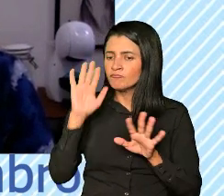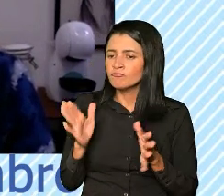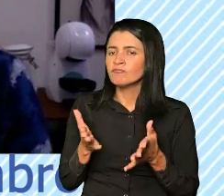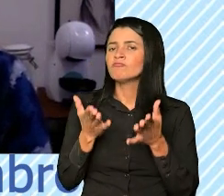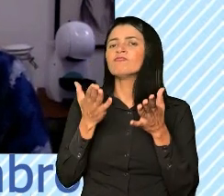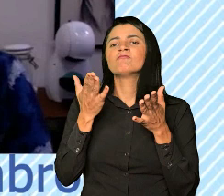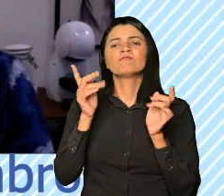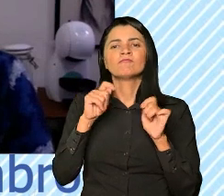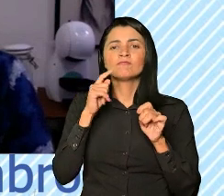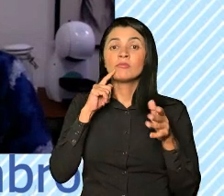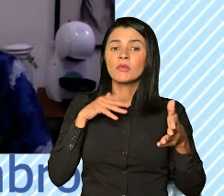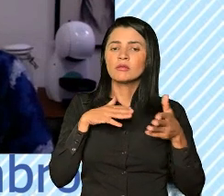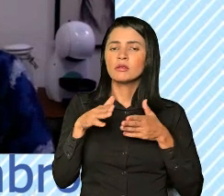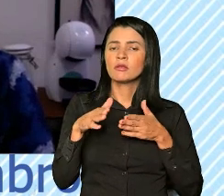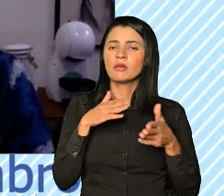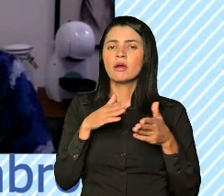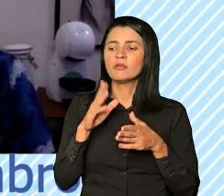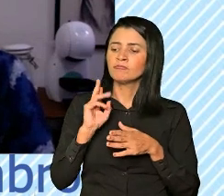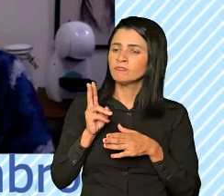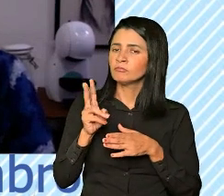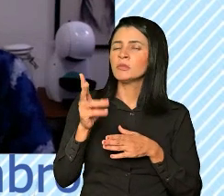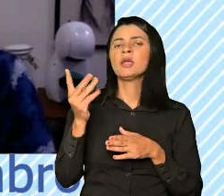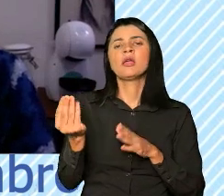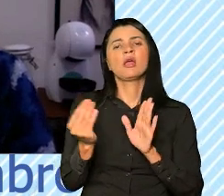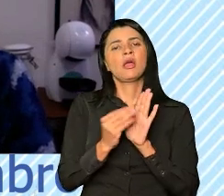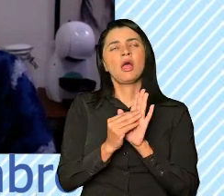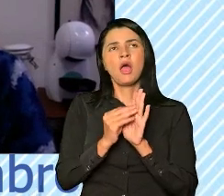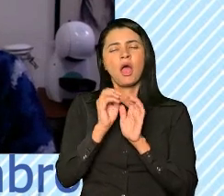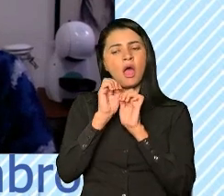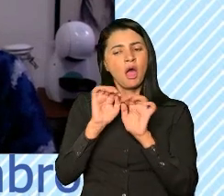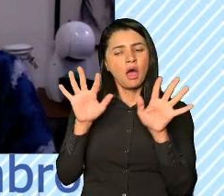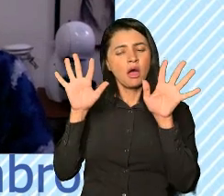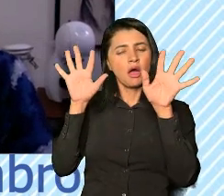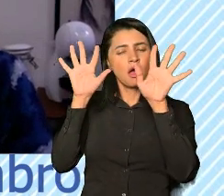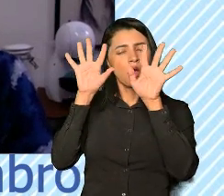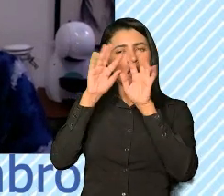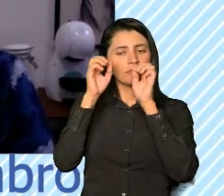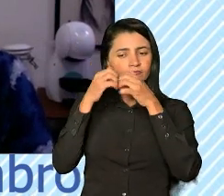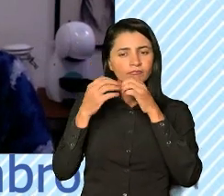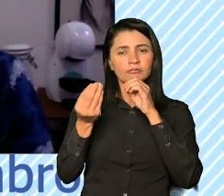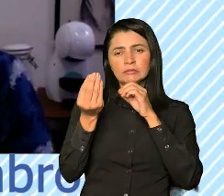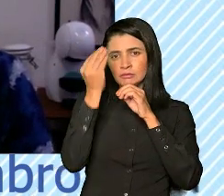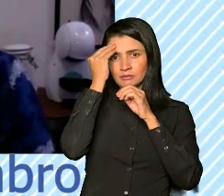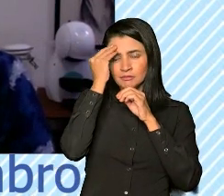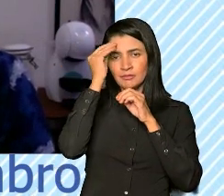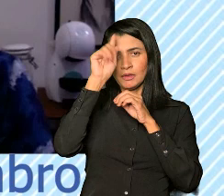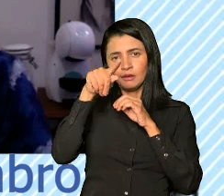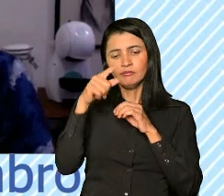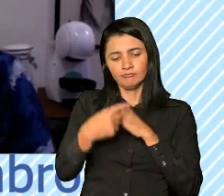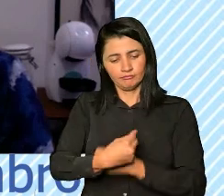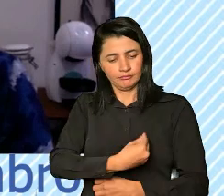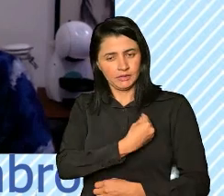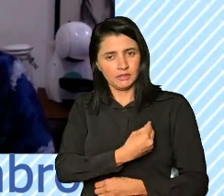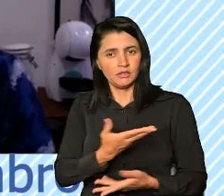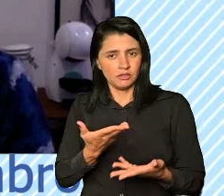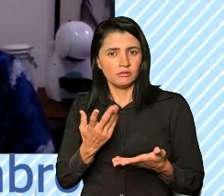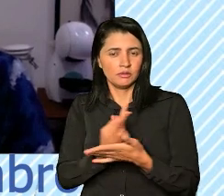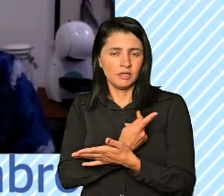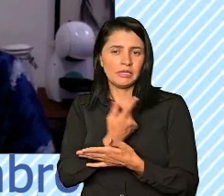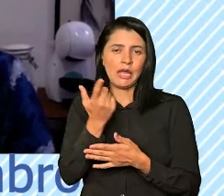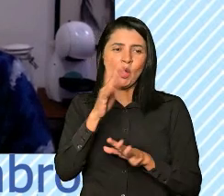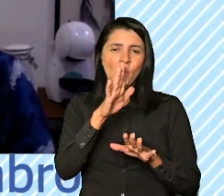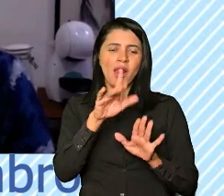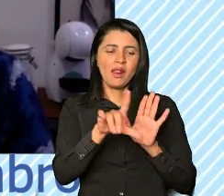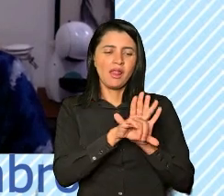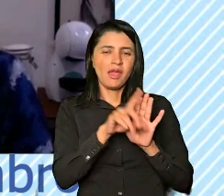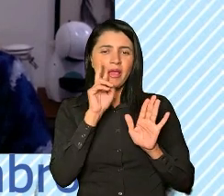uma maneira frequente para que isso componha um imaginário coletivo que seja de fato presente, né? Então, que a gente saia um pouco da letra da